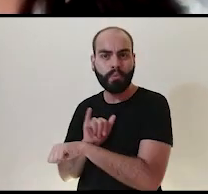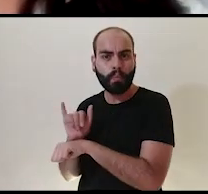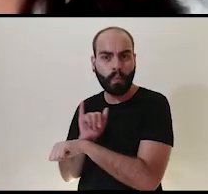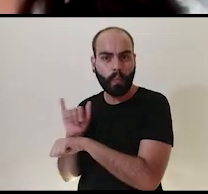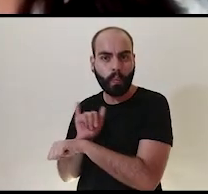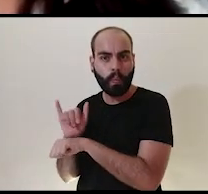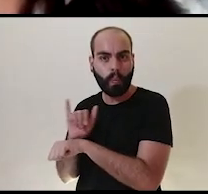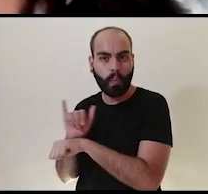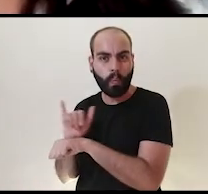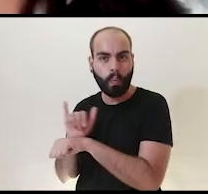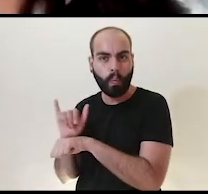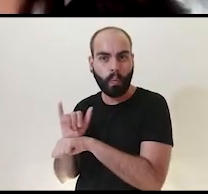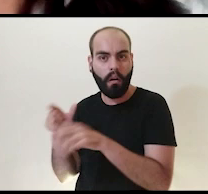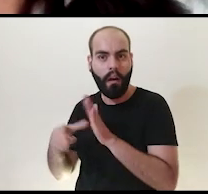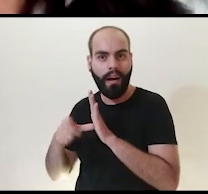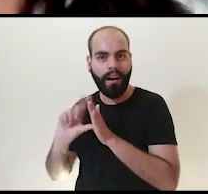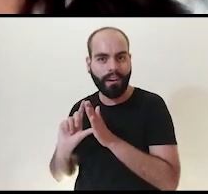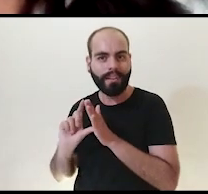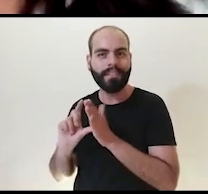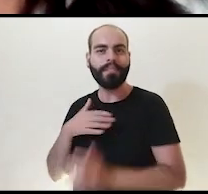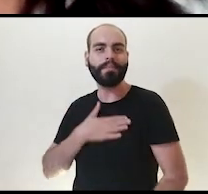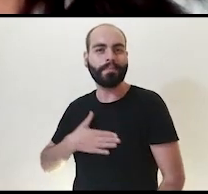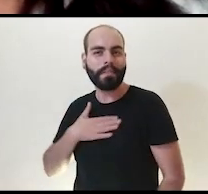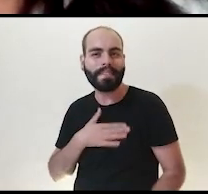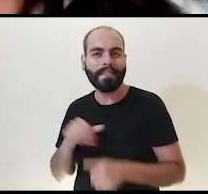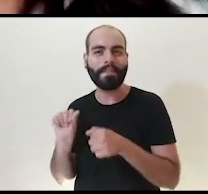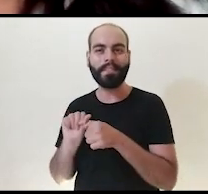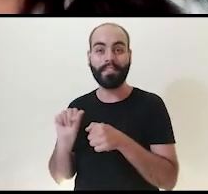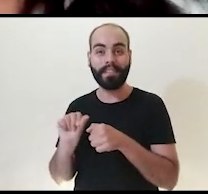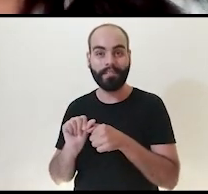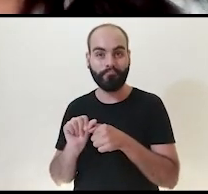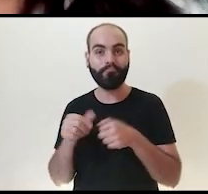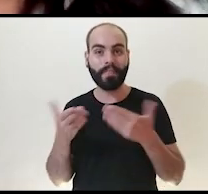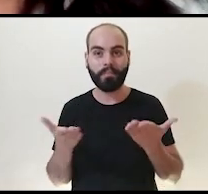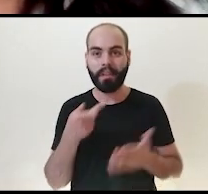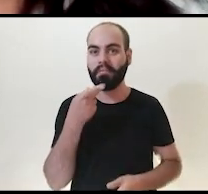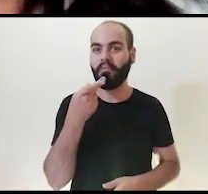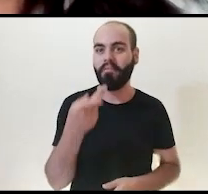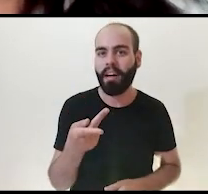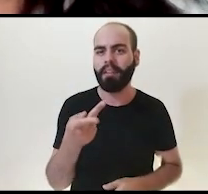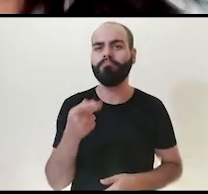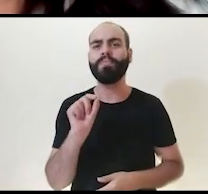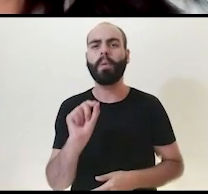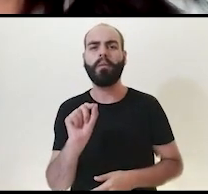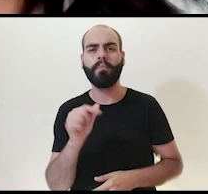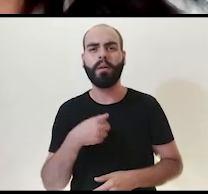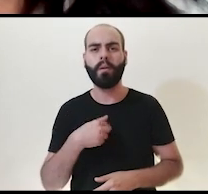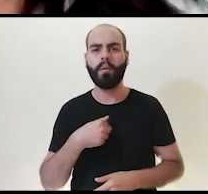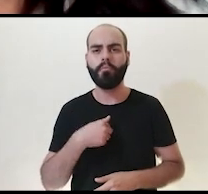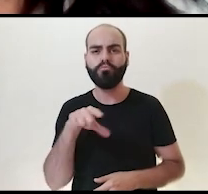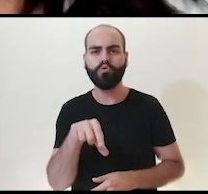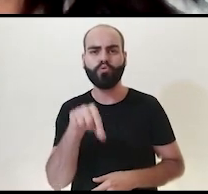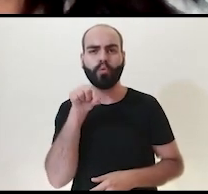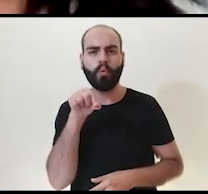bastante prazeroso de ser feito. E, bom, aí eu ia dizer que eu escolhi essa área, né,